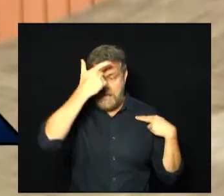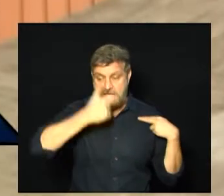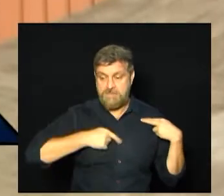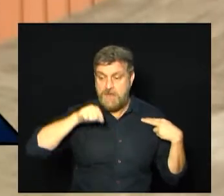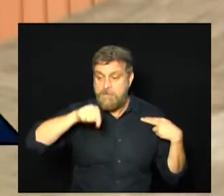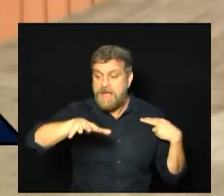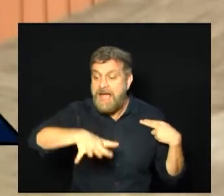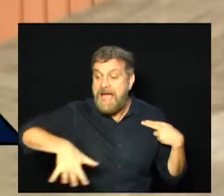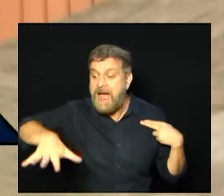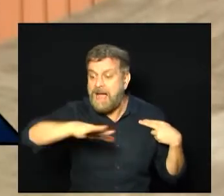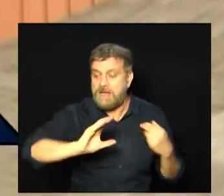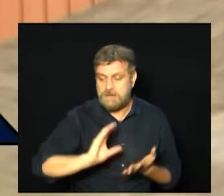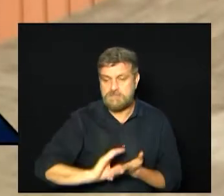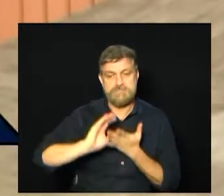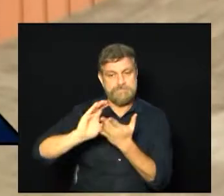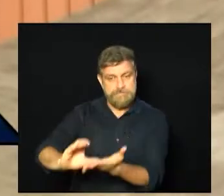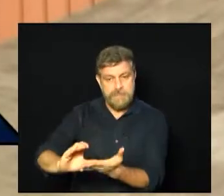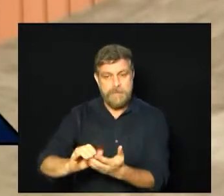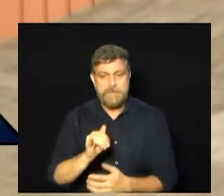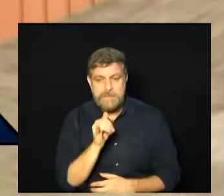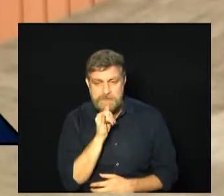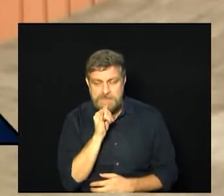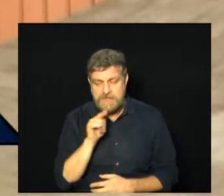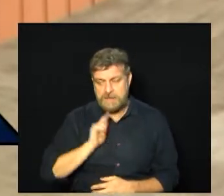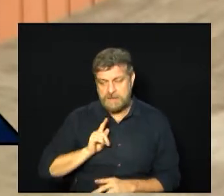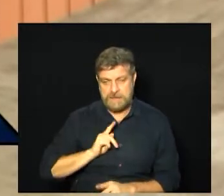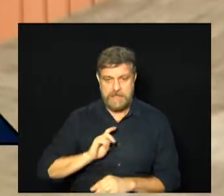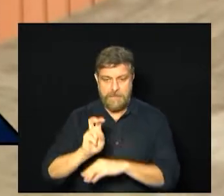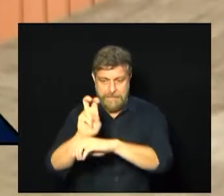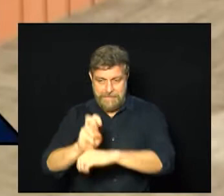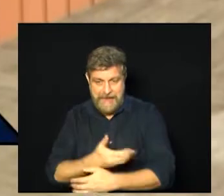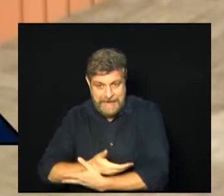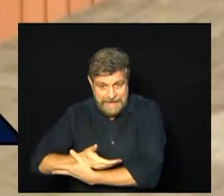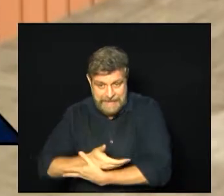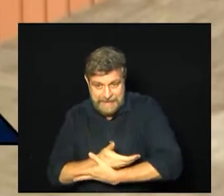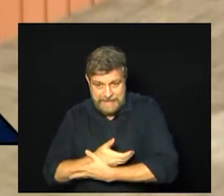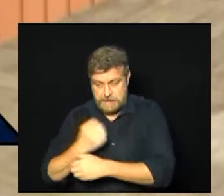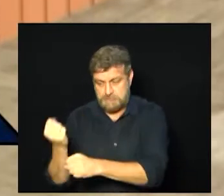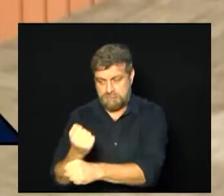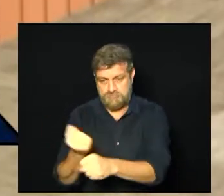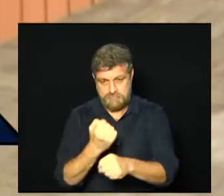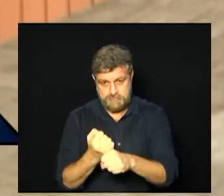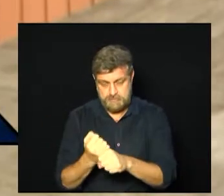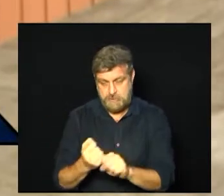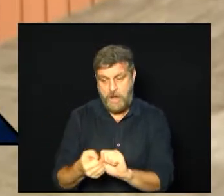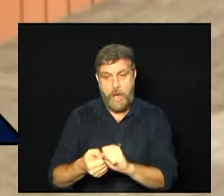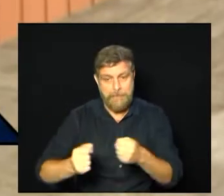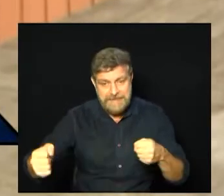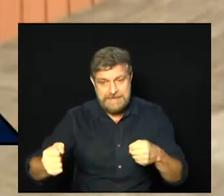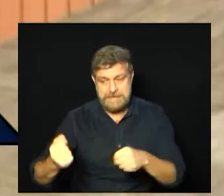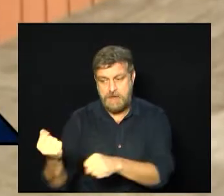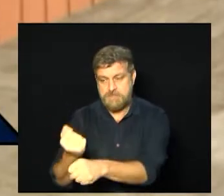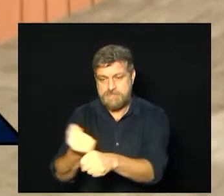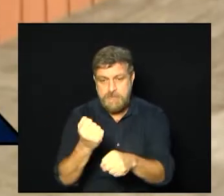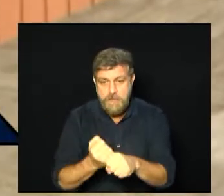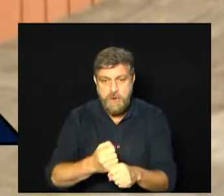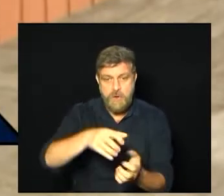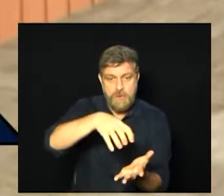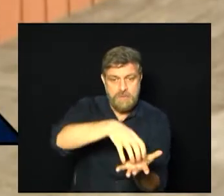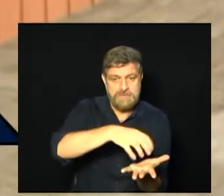indicar. Então, digamos que ele recebe a demanda de uma creche, que precisa fazer uma ampliação, ou de um centro...